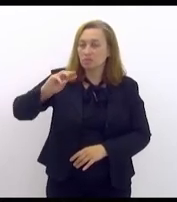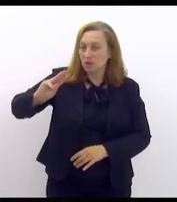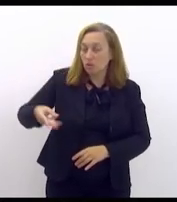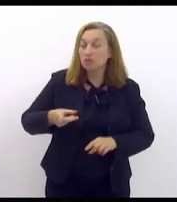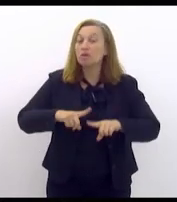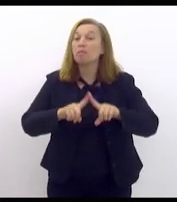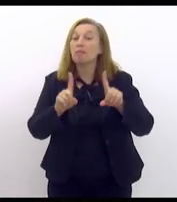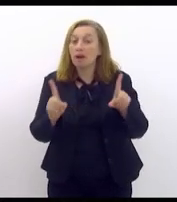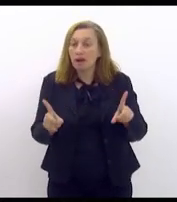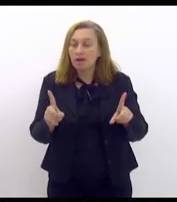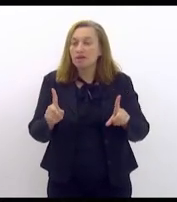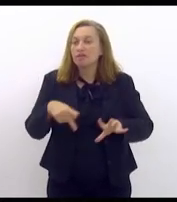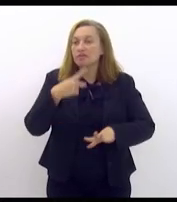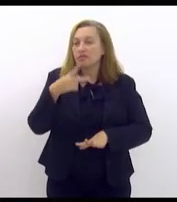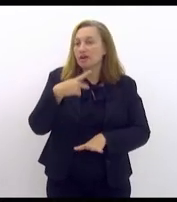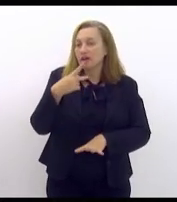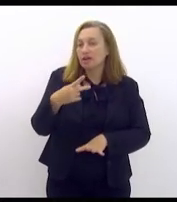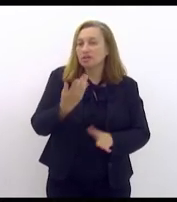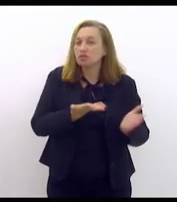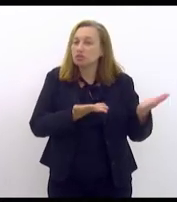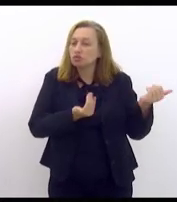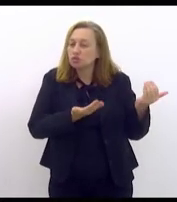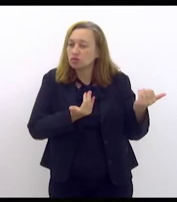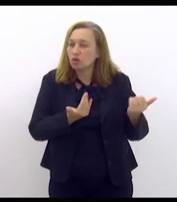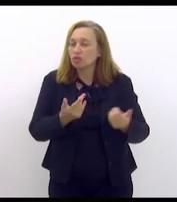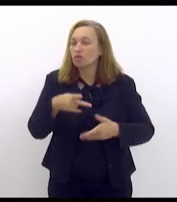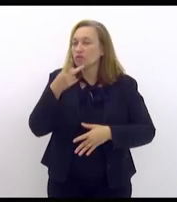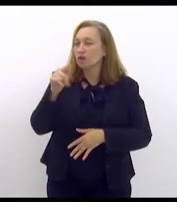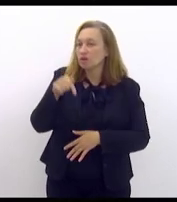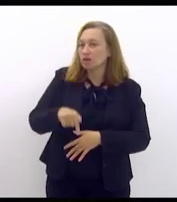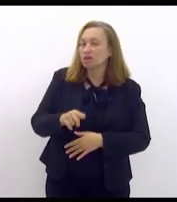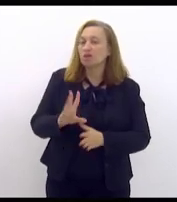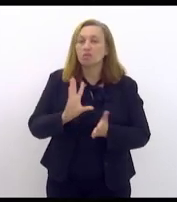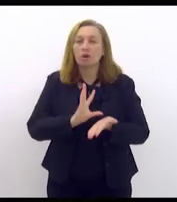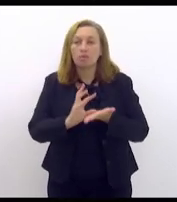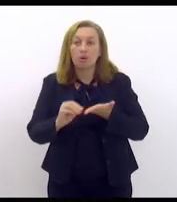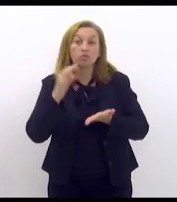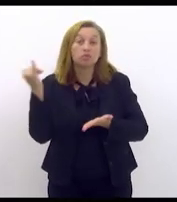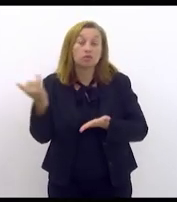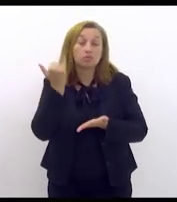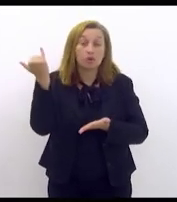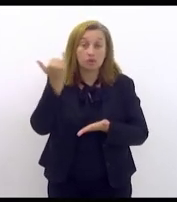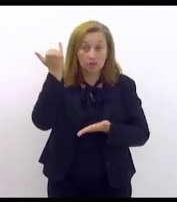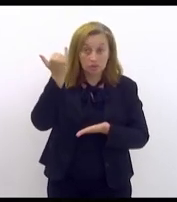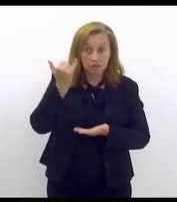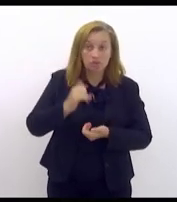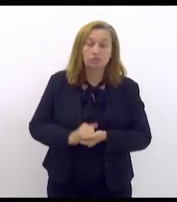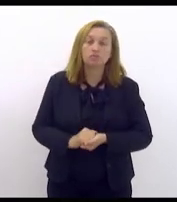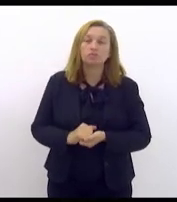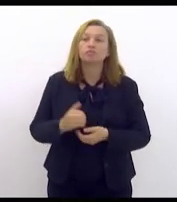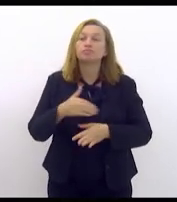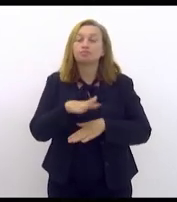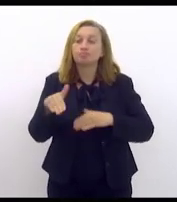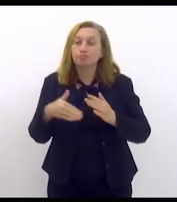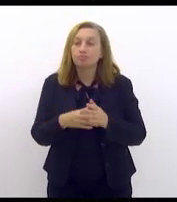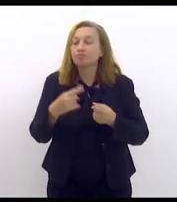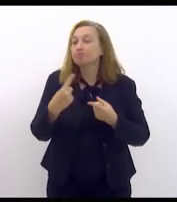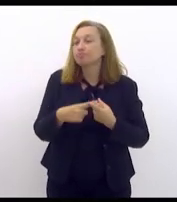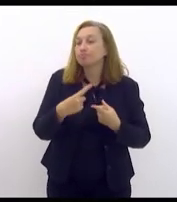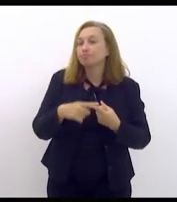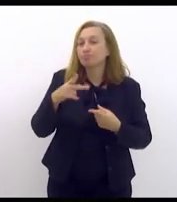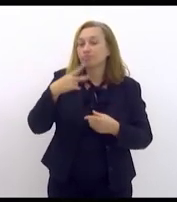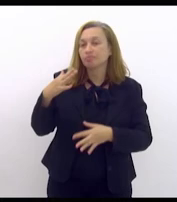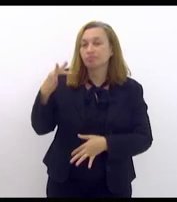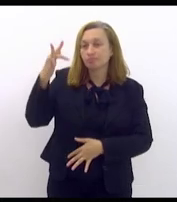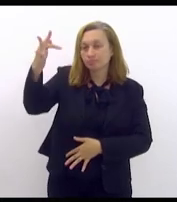mas... Falando em juventude, eu trago aqui uma pauta que é importante a todos, porque aborda o